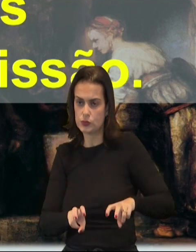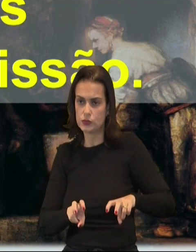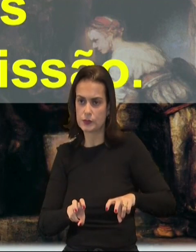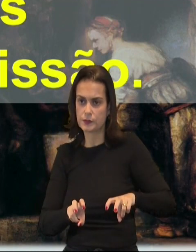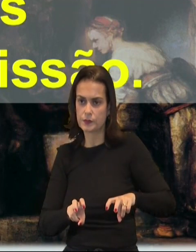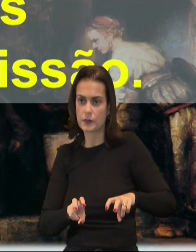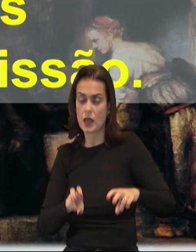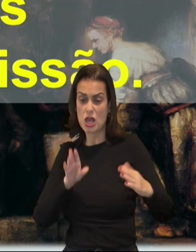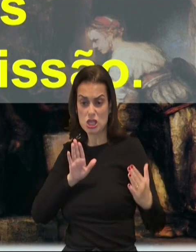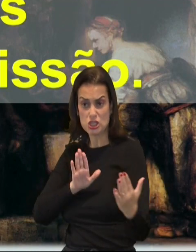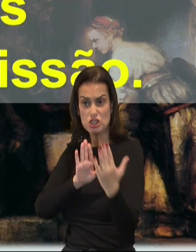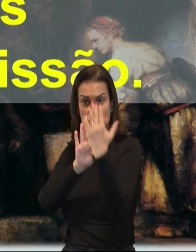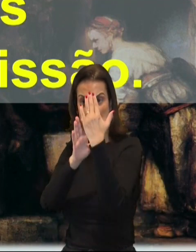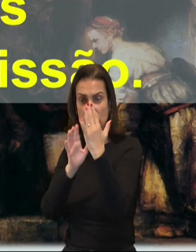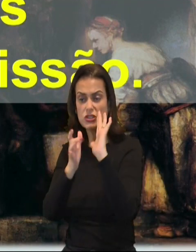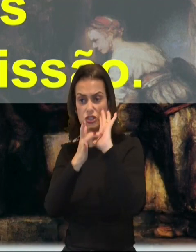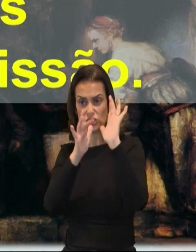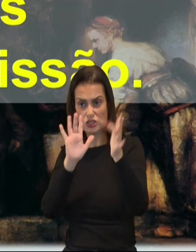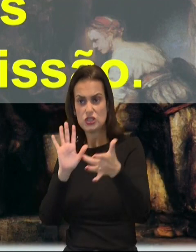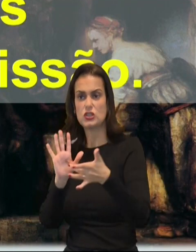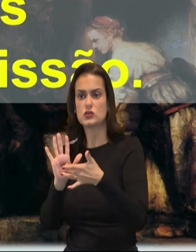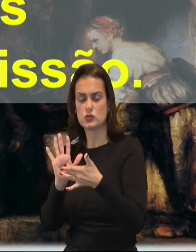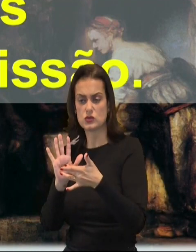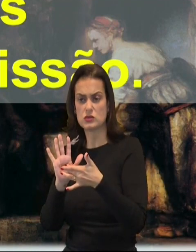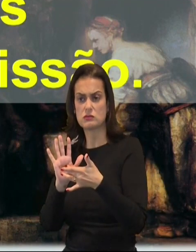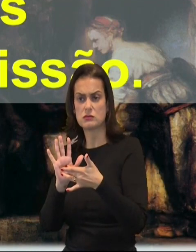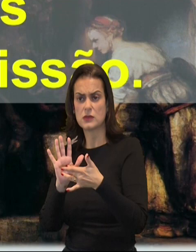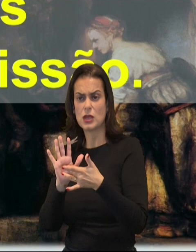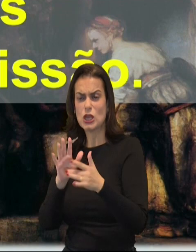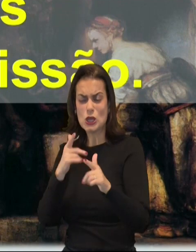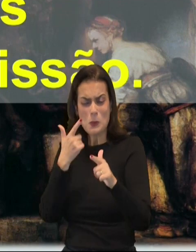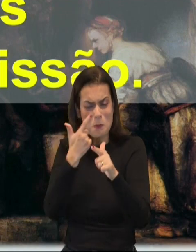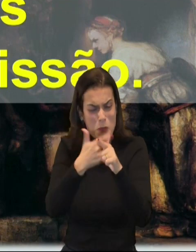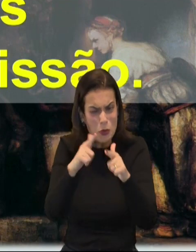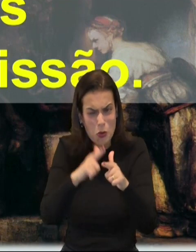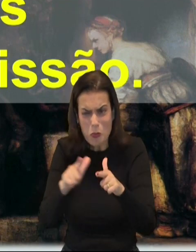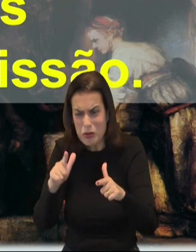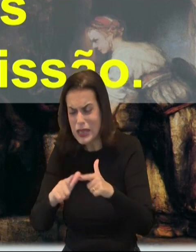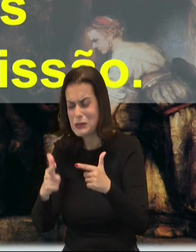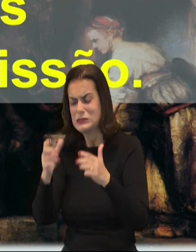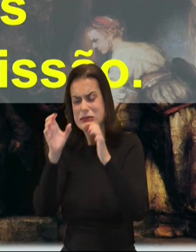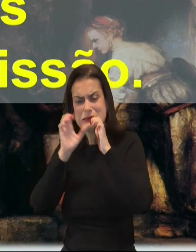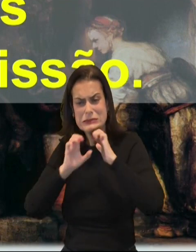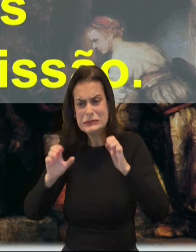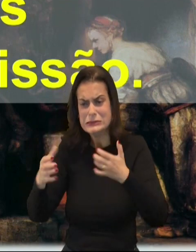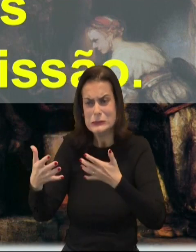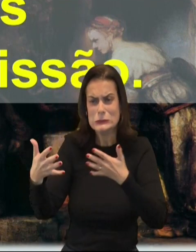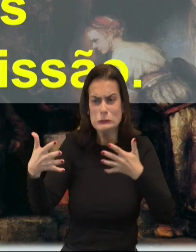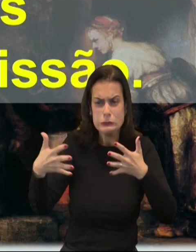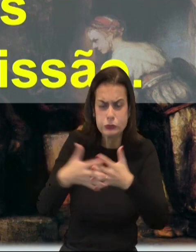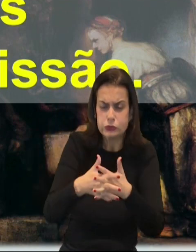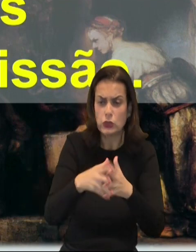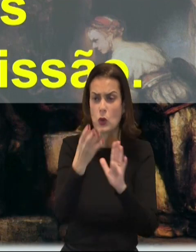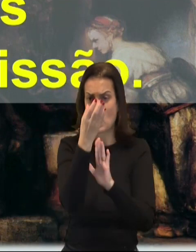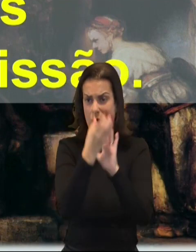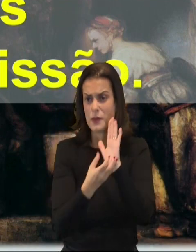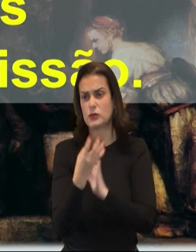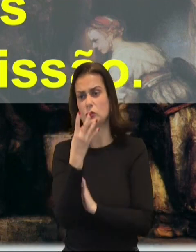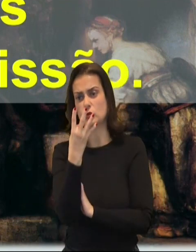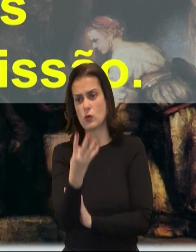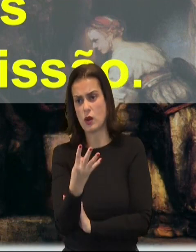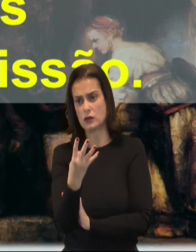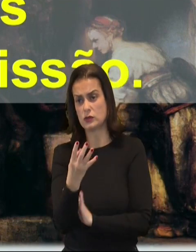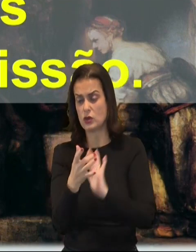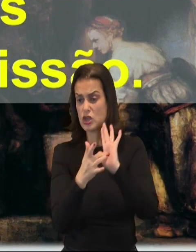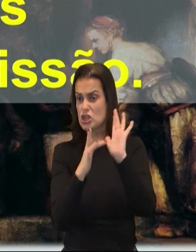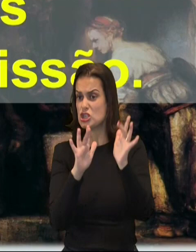que está diante de Jesus, samaritana, e com todos os problemas que o Evangelho de João relata no capítulo 4.